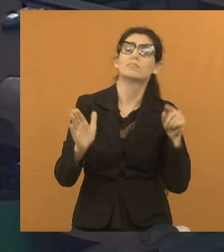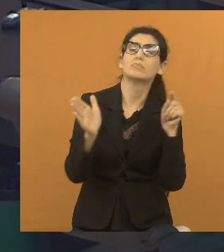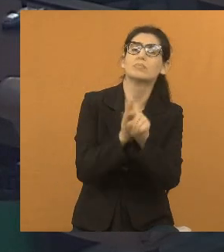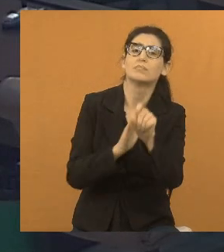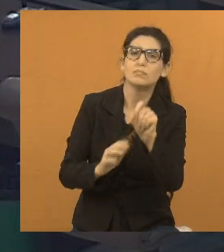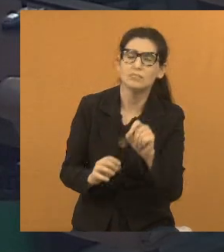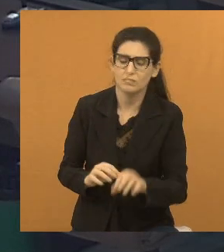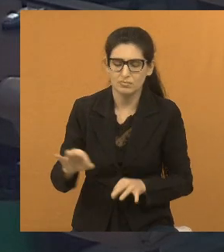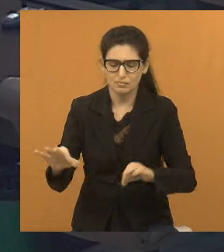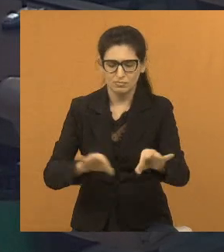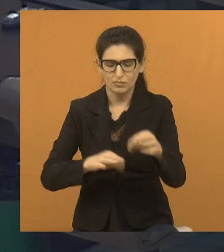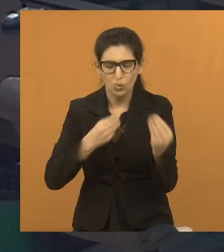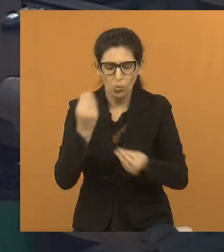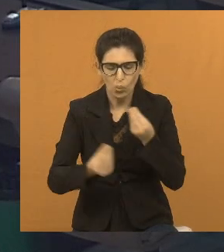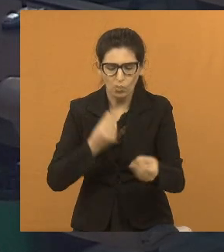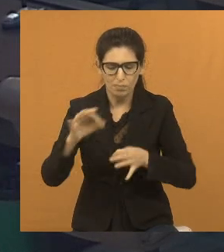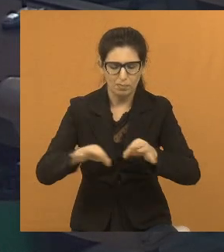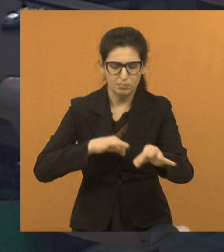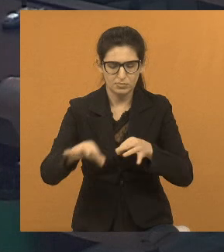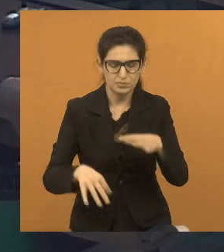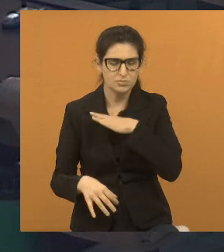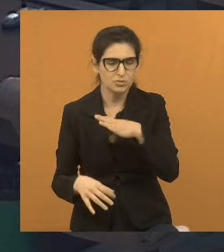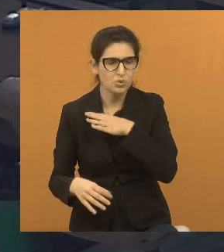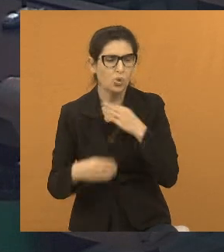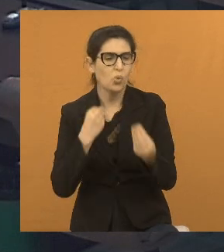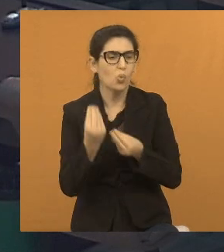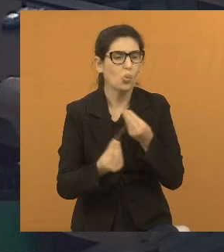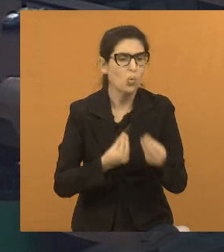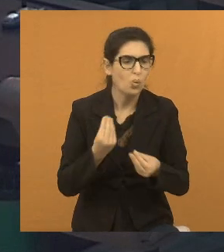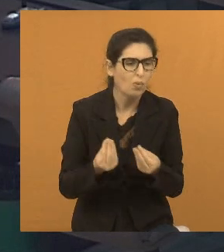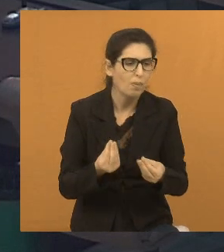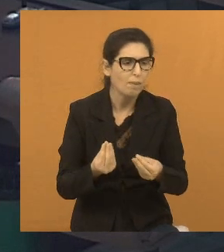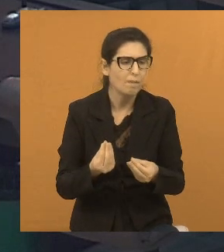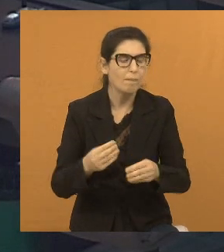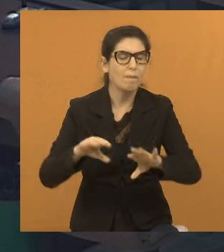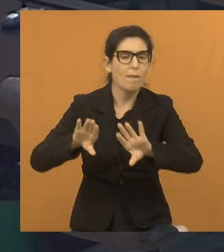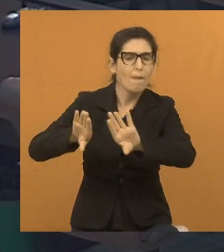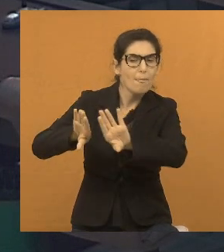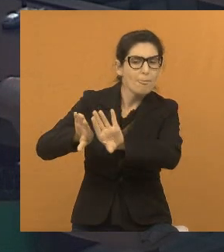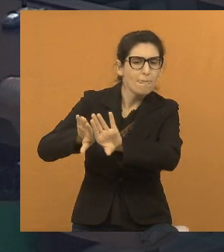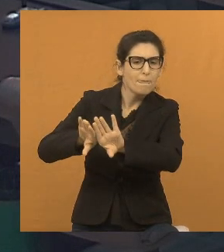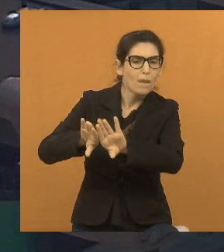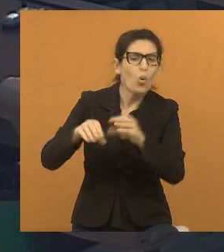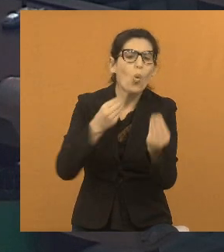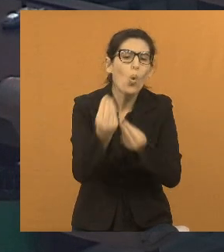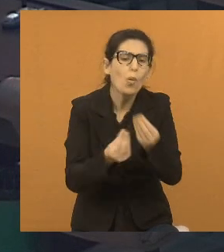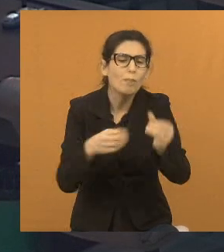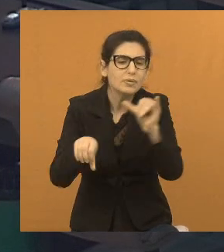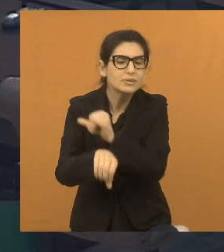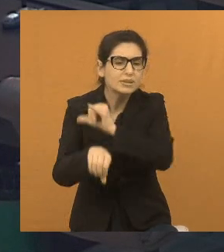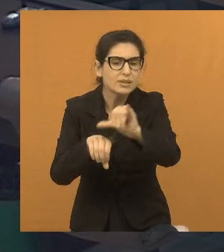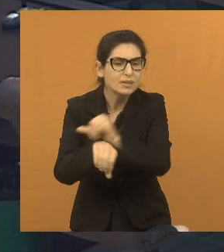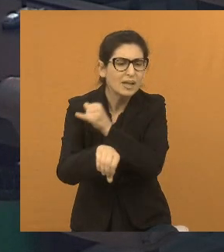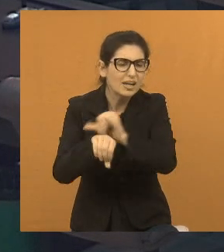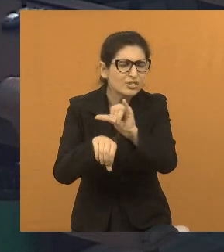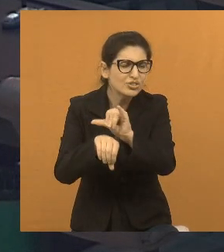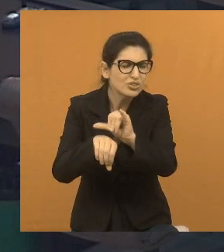plano diretor vai enfrentar a questão da restrição urbanística convencional?